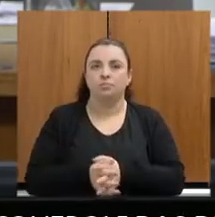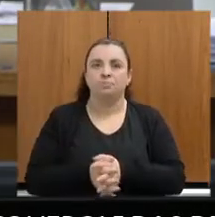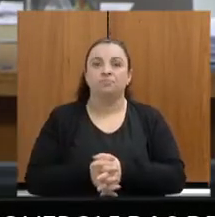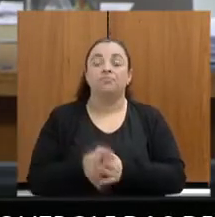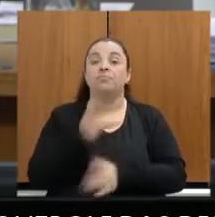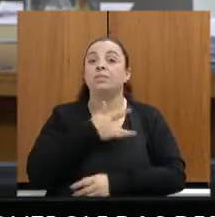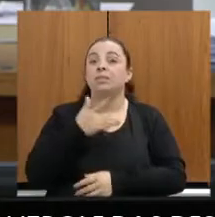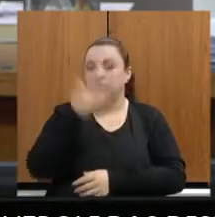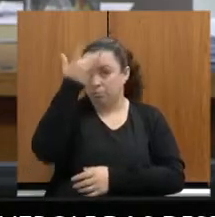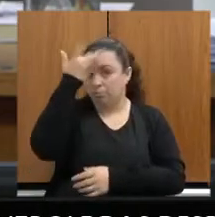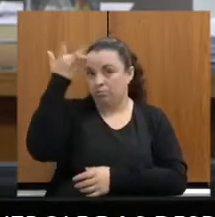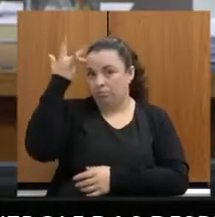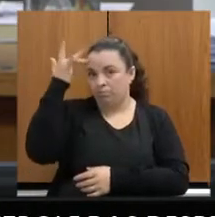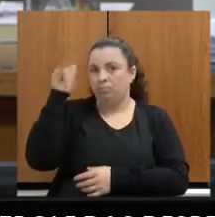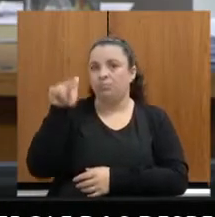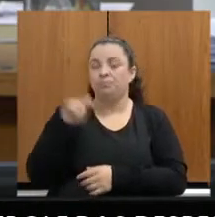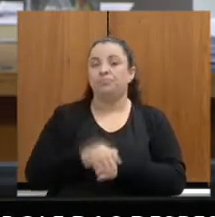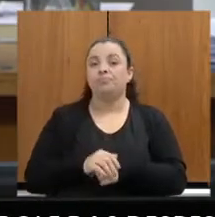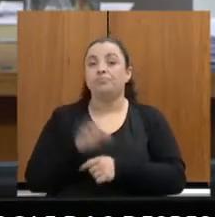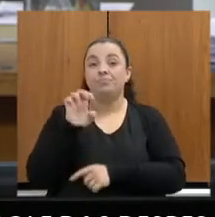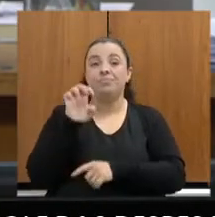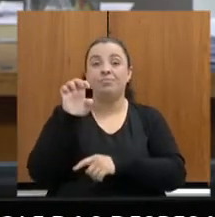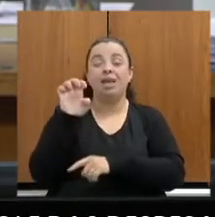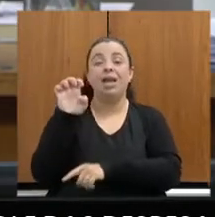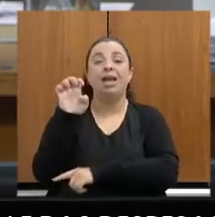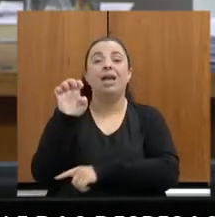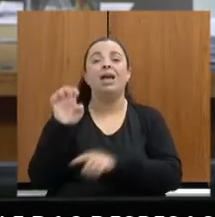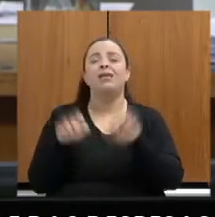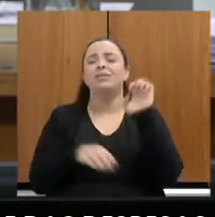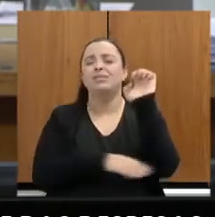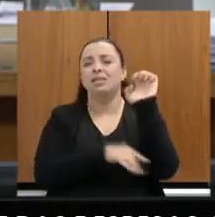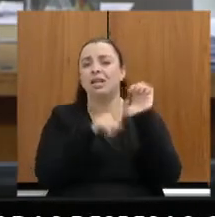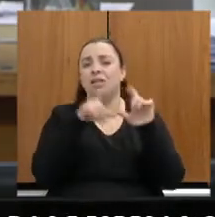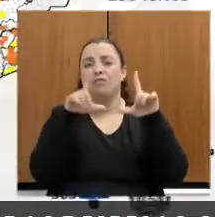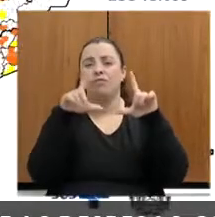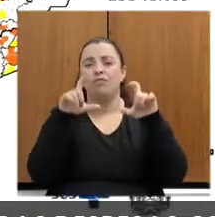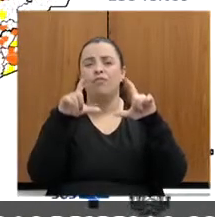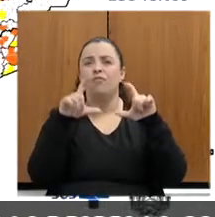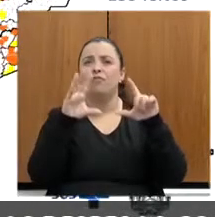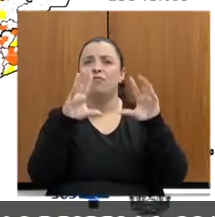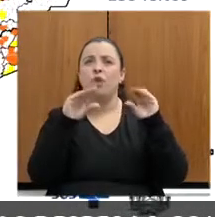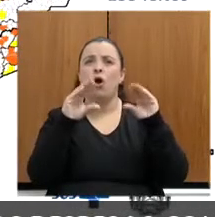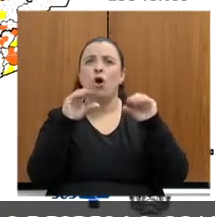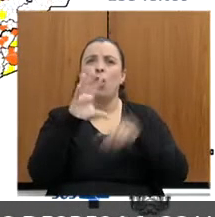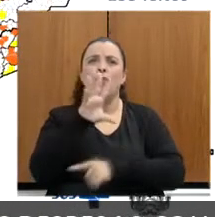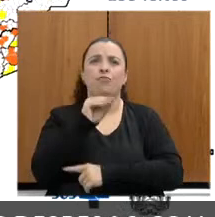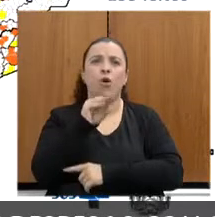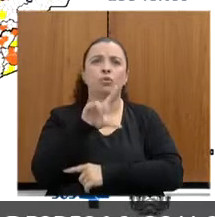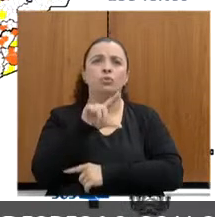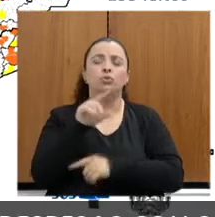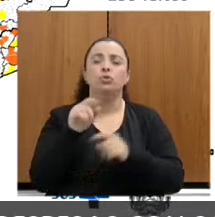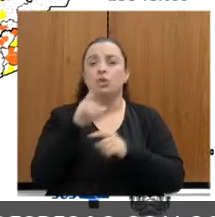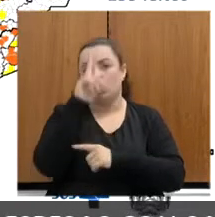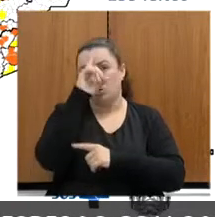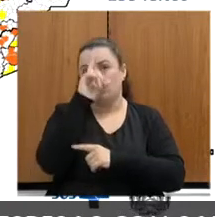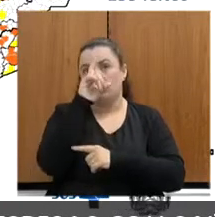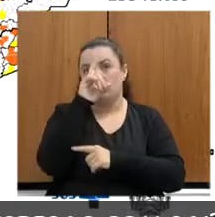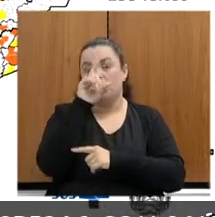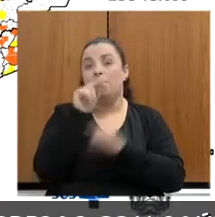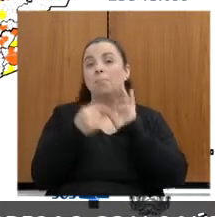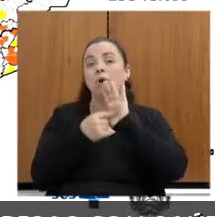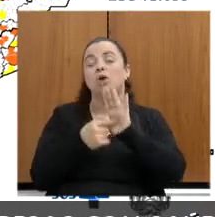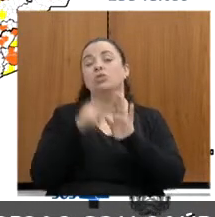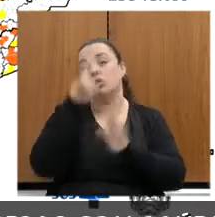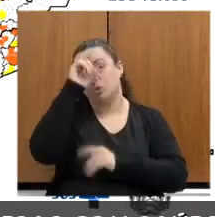esquerda nós temos leitos em hospitais psiquiátricos tradicionais mas nós temos aí uma ampliação do leito de